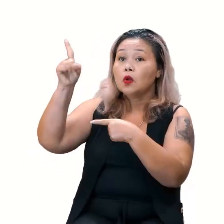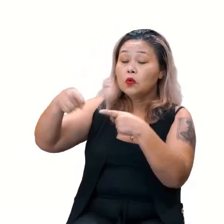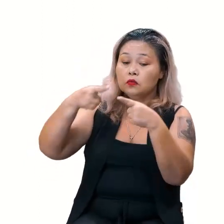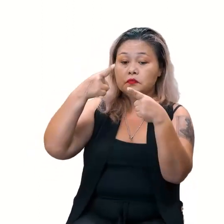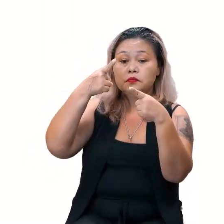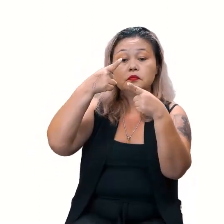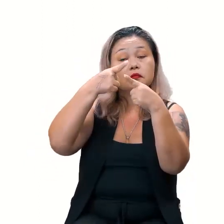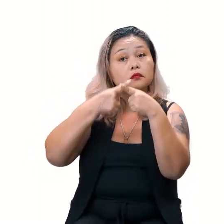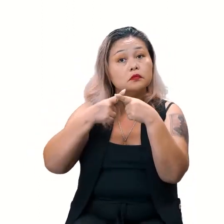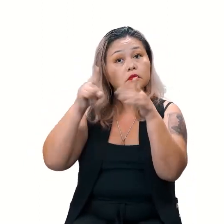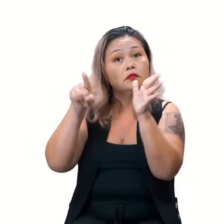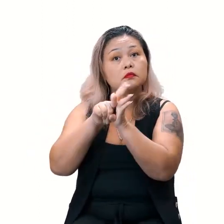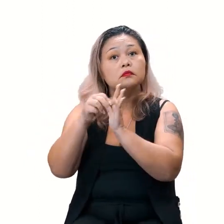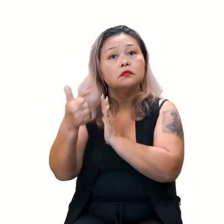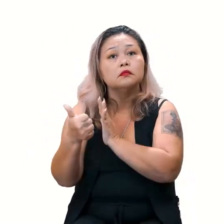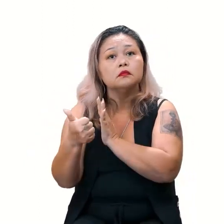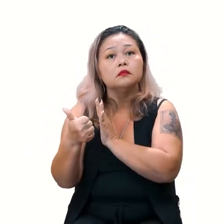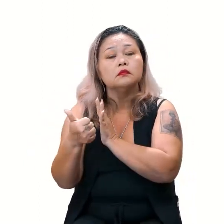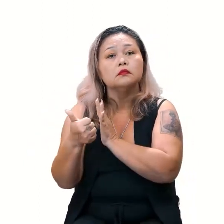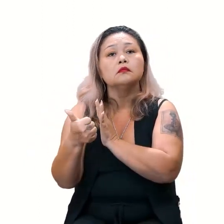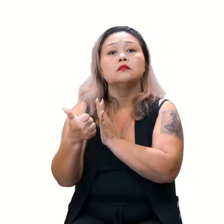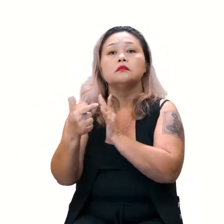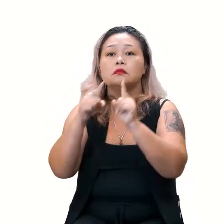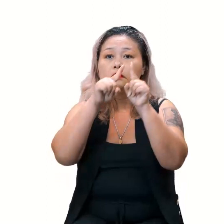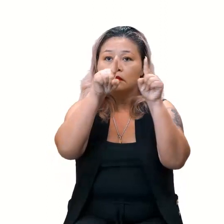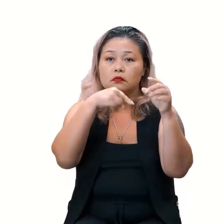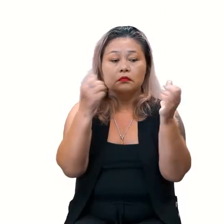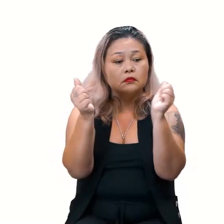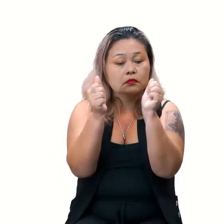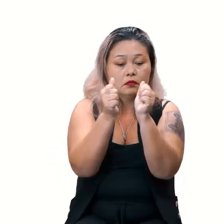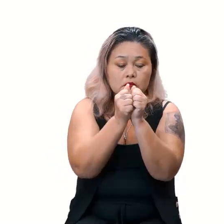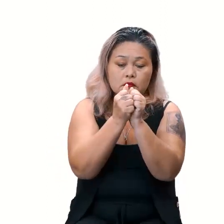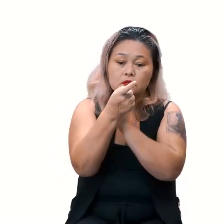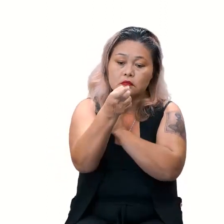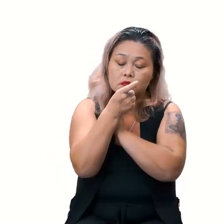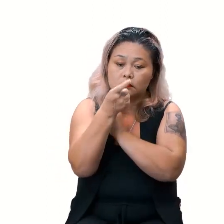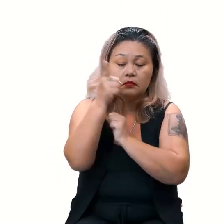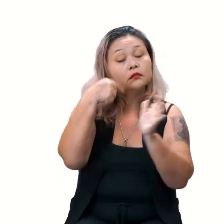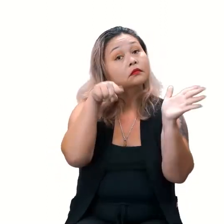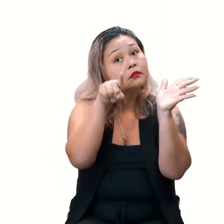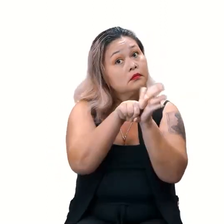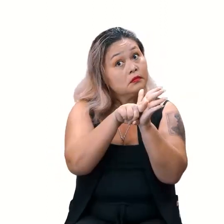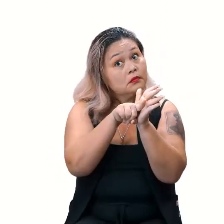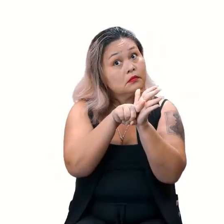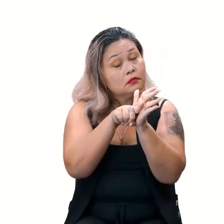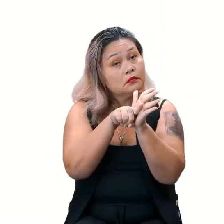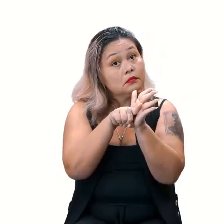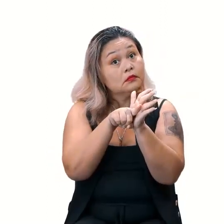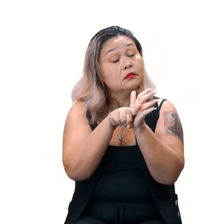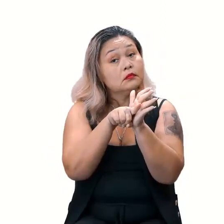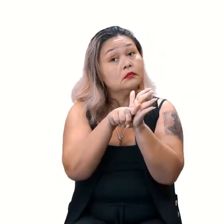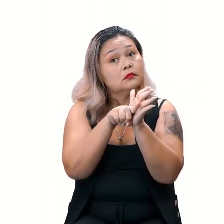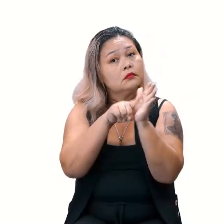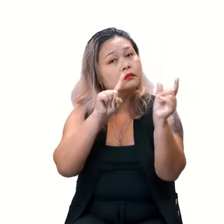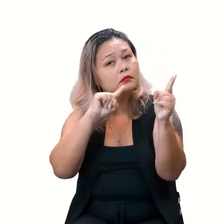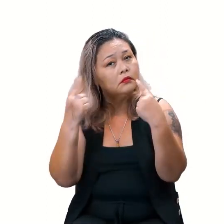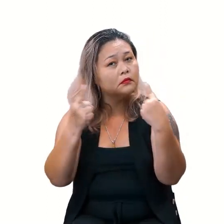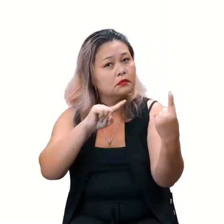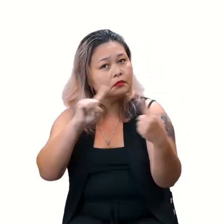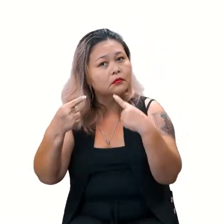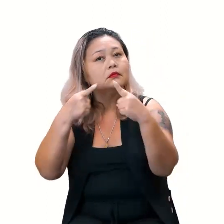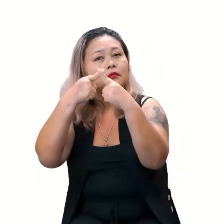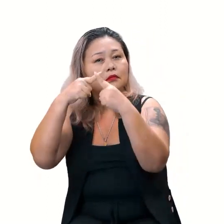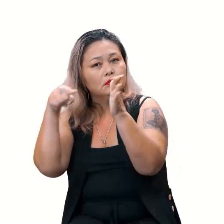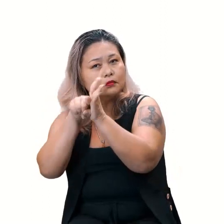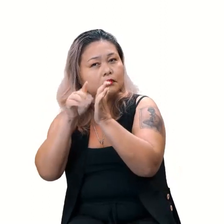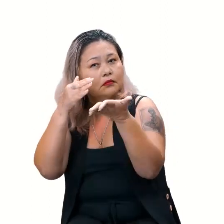quê? Porque o coeficiente que está com x é negativo. Então nós fazemos essa jogadinha para tirar aquele negativo